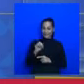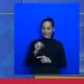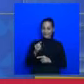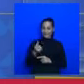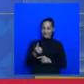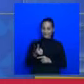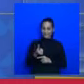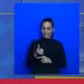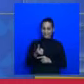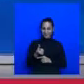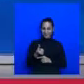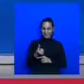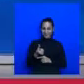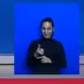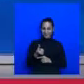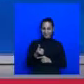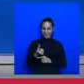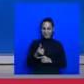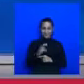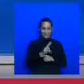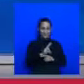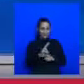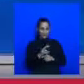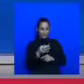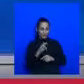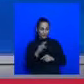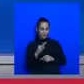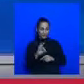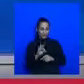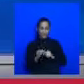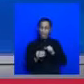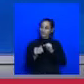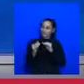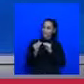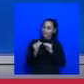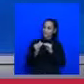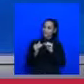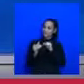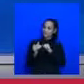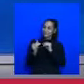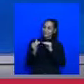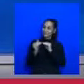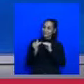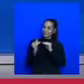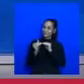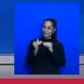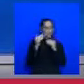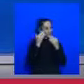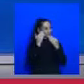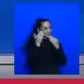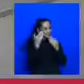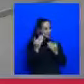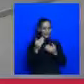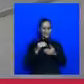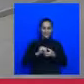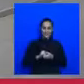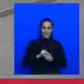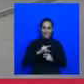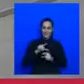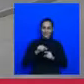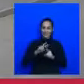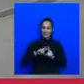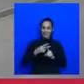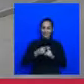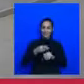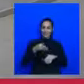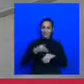e 06. Auditoras, confirma? Sim, confirmo. Sim, confirmo. Obrigado. Sorteio